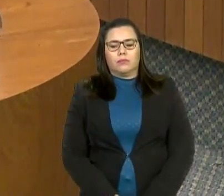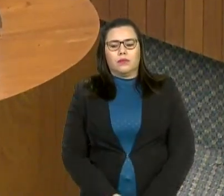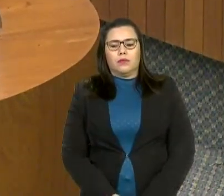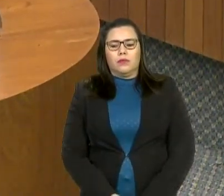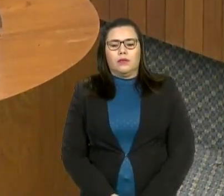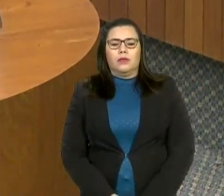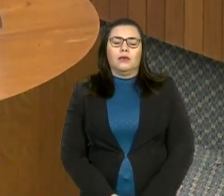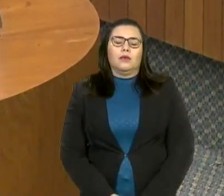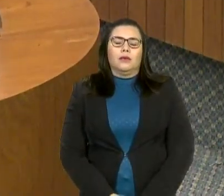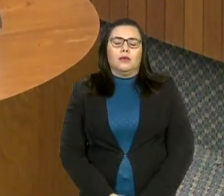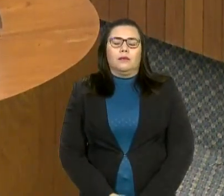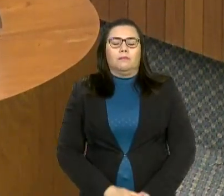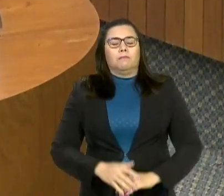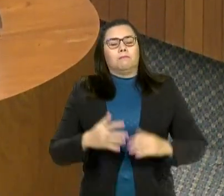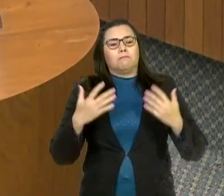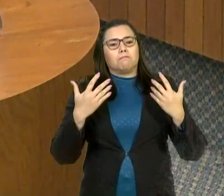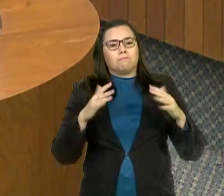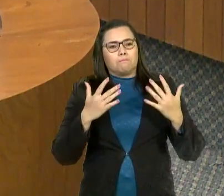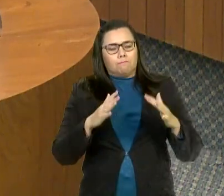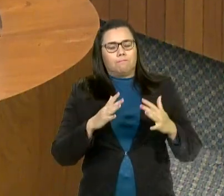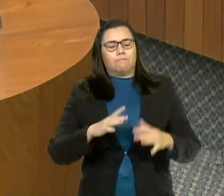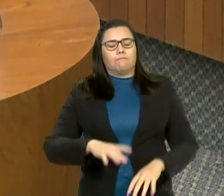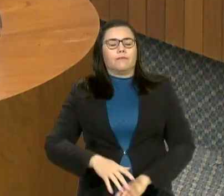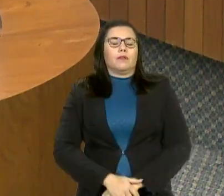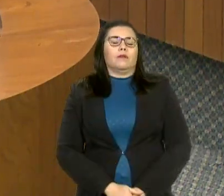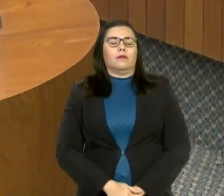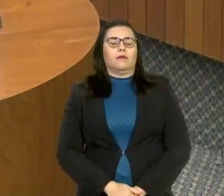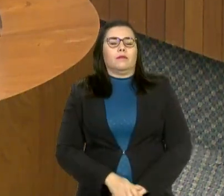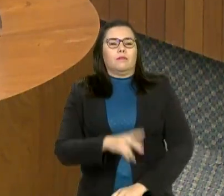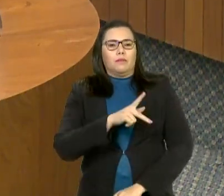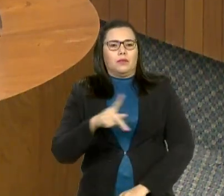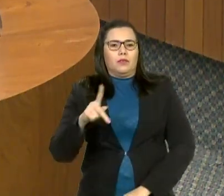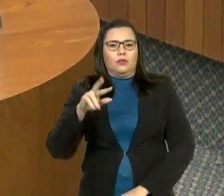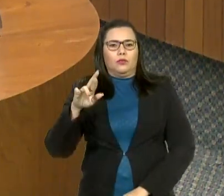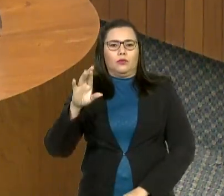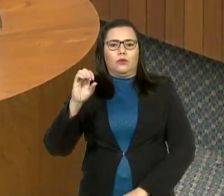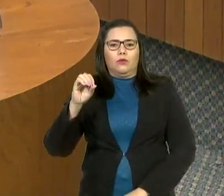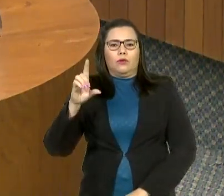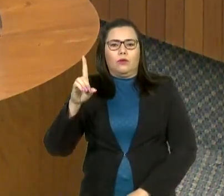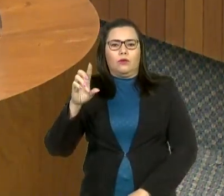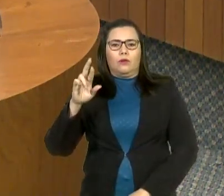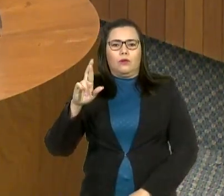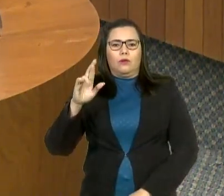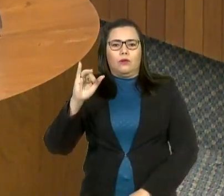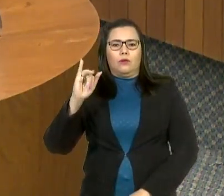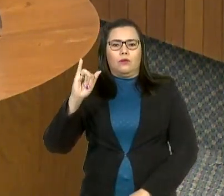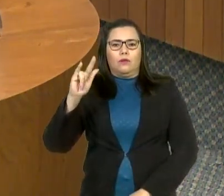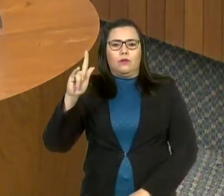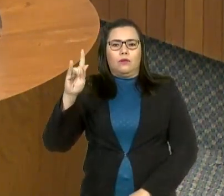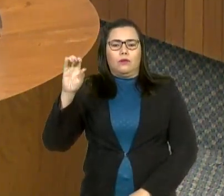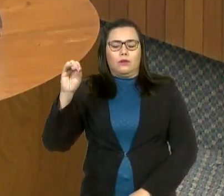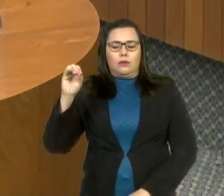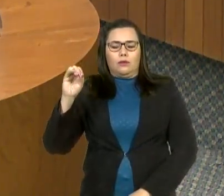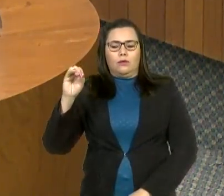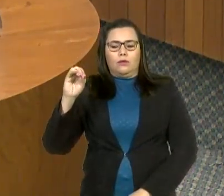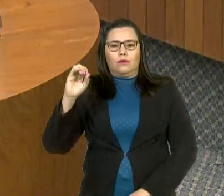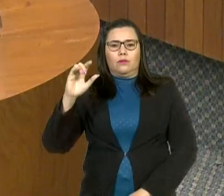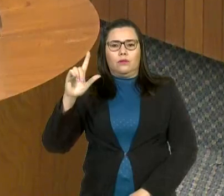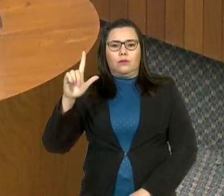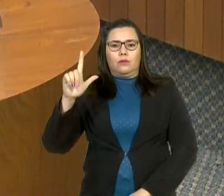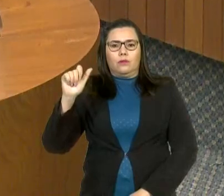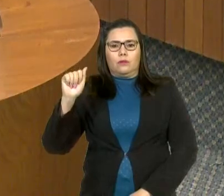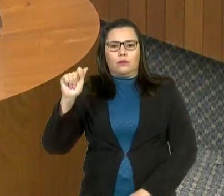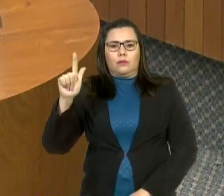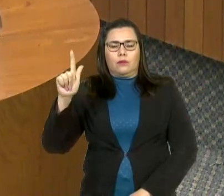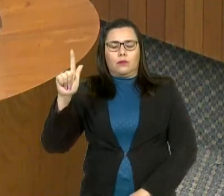antemão já parabenizo por estar ocupando aqui o posto máximo do nosso legislativo. Desejo sorte e sucesso nessa interinidade.